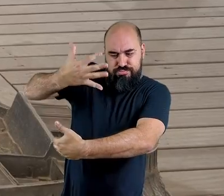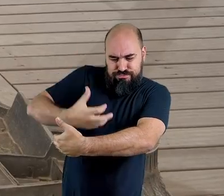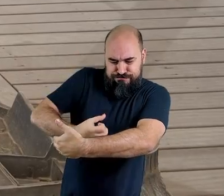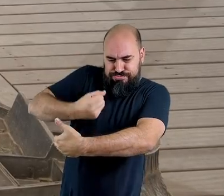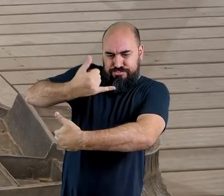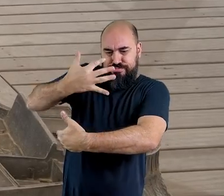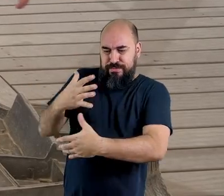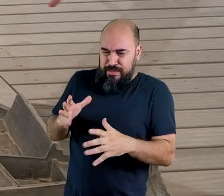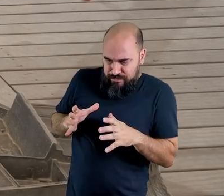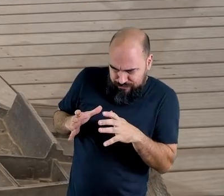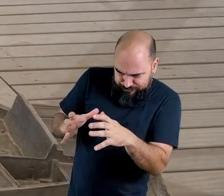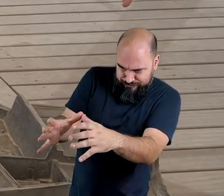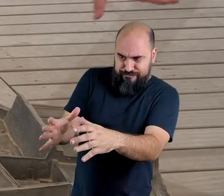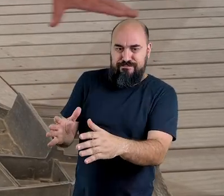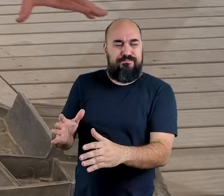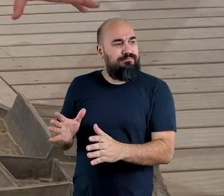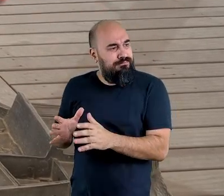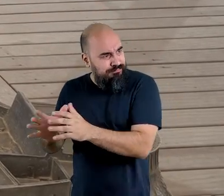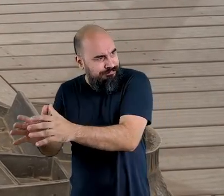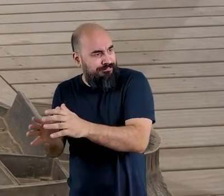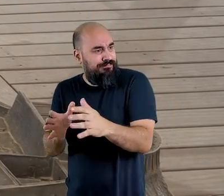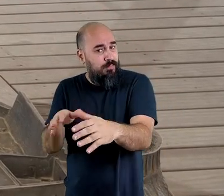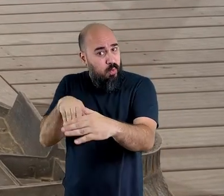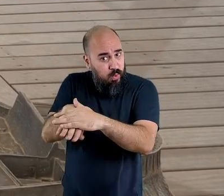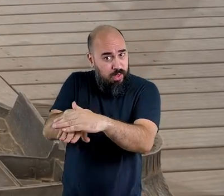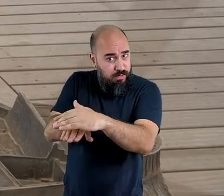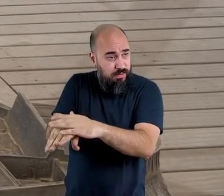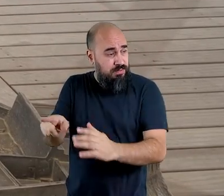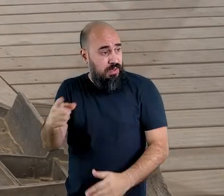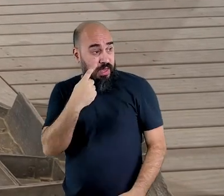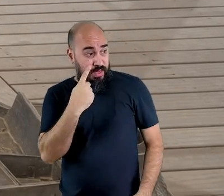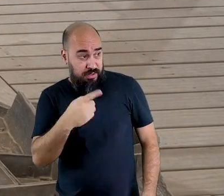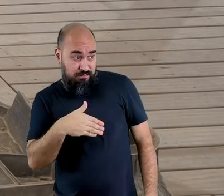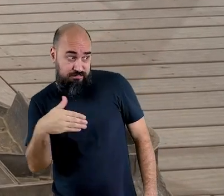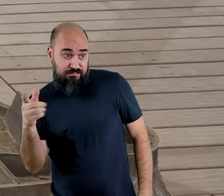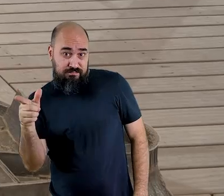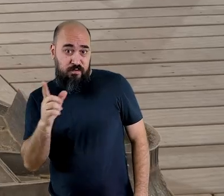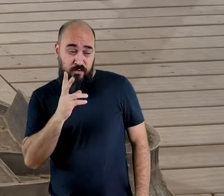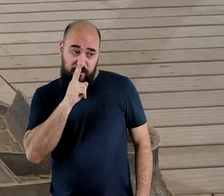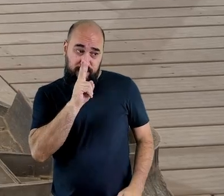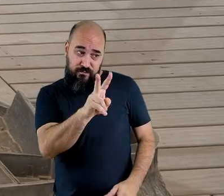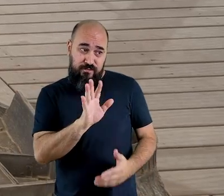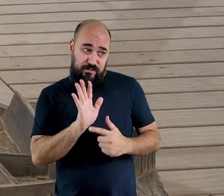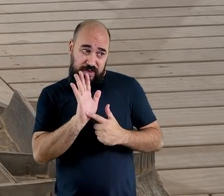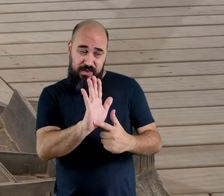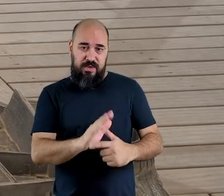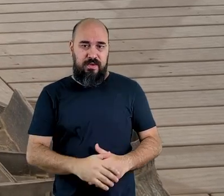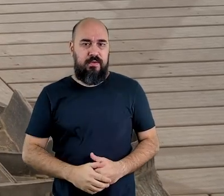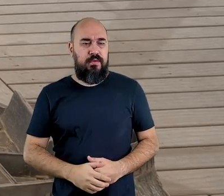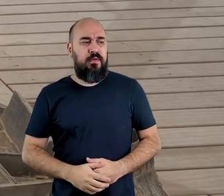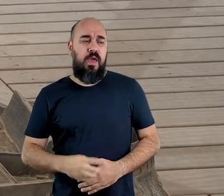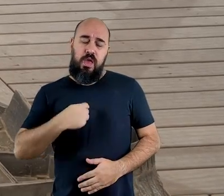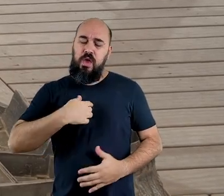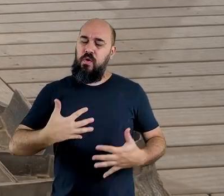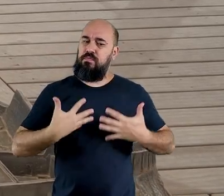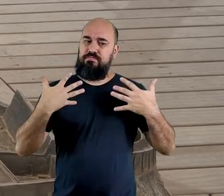palácio, que está localizado bem aqui na parte norte. Estou muito, muito entusiasmado em contar o que foi encontrado